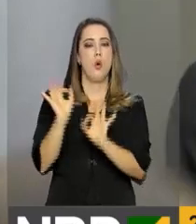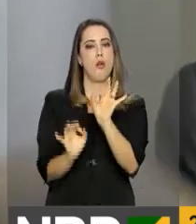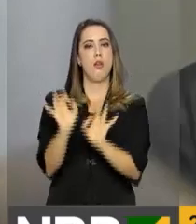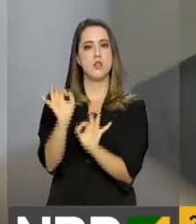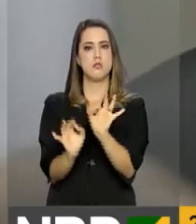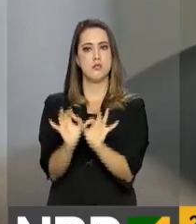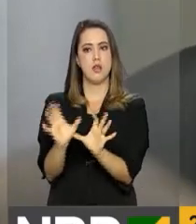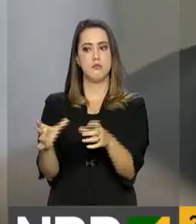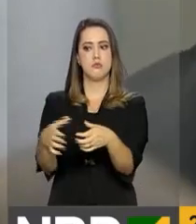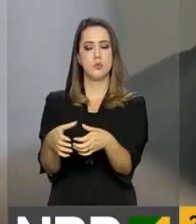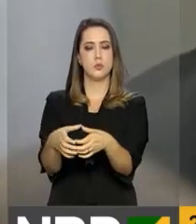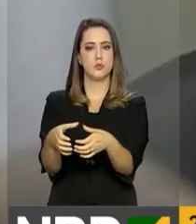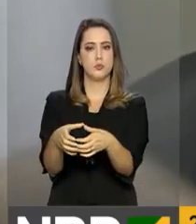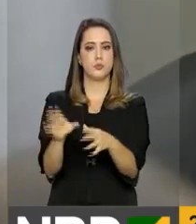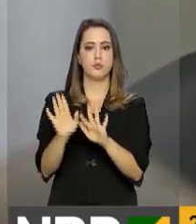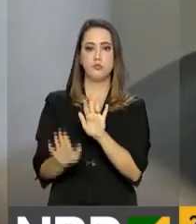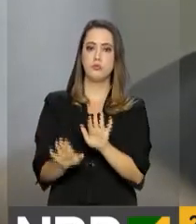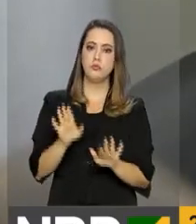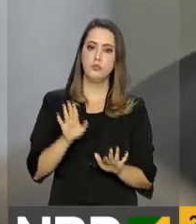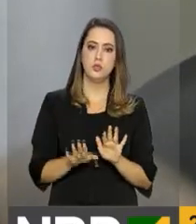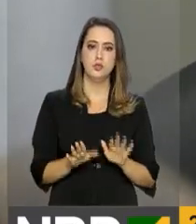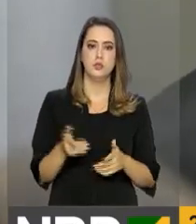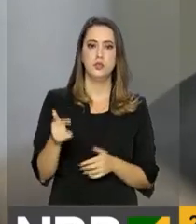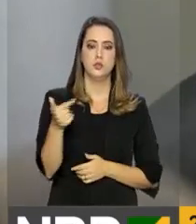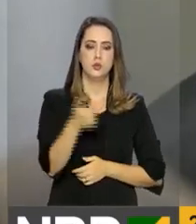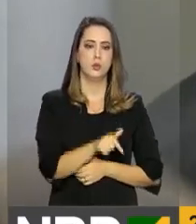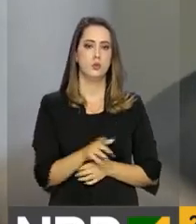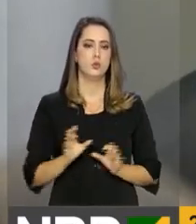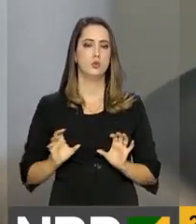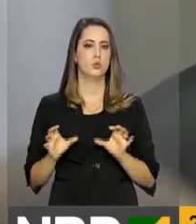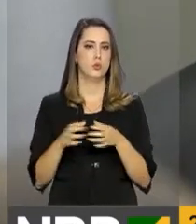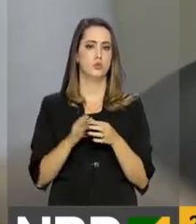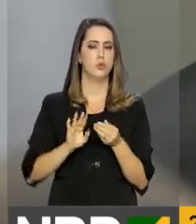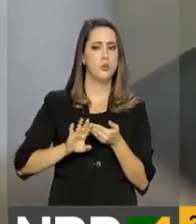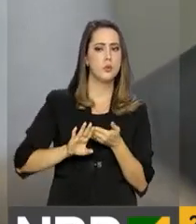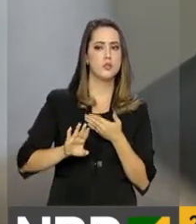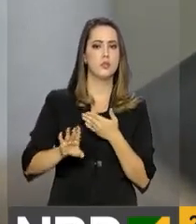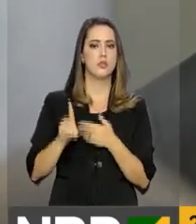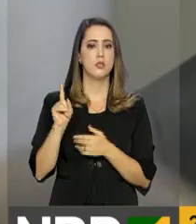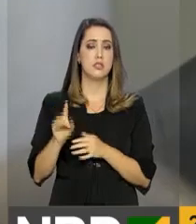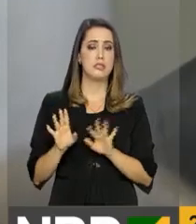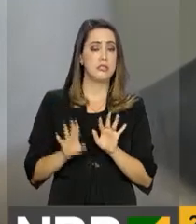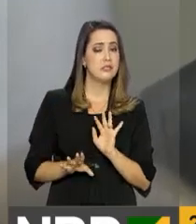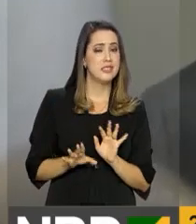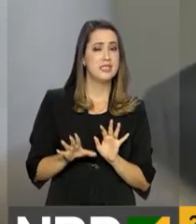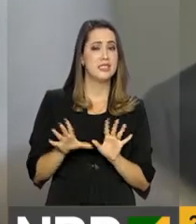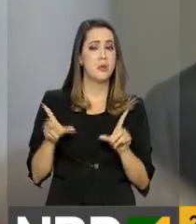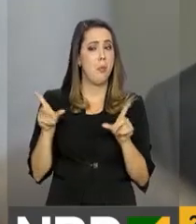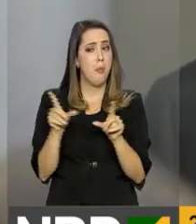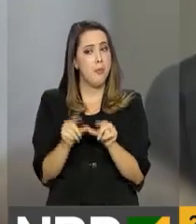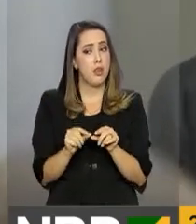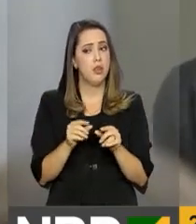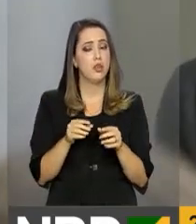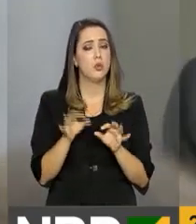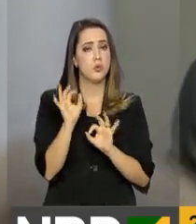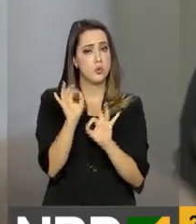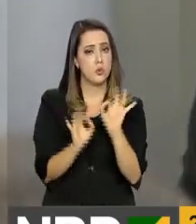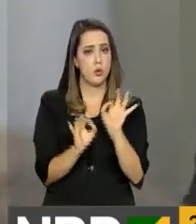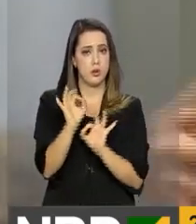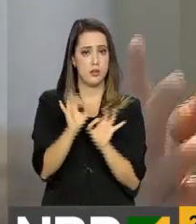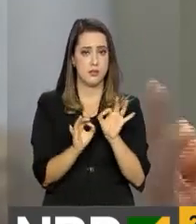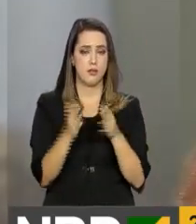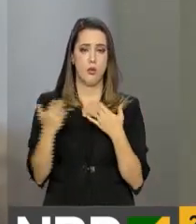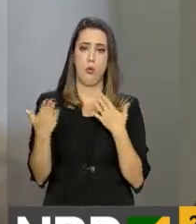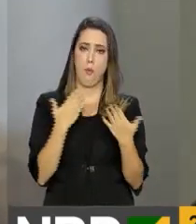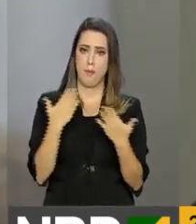é? Eu acho que alguns outros que não fazem parte deste grupo são menos sistêmicos, menos organizados do que o grupo